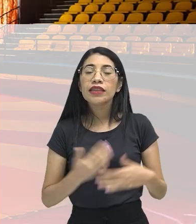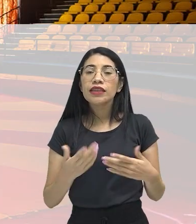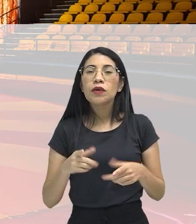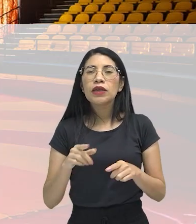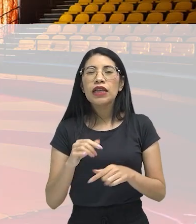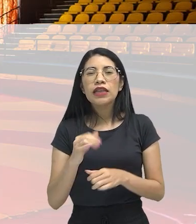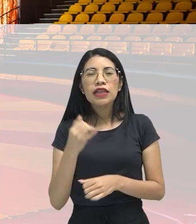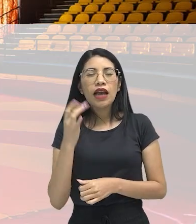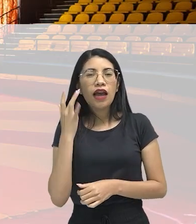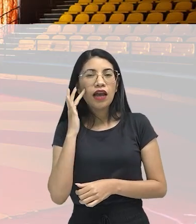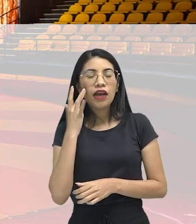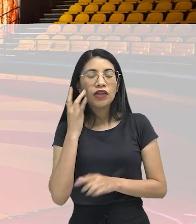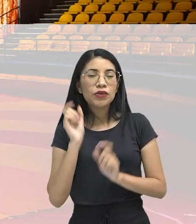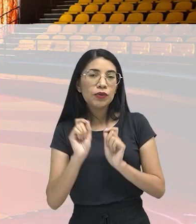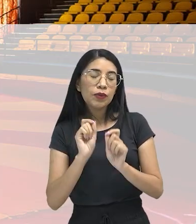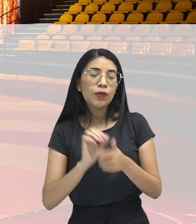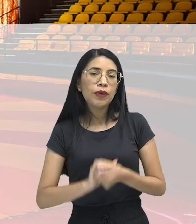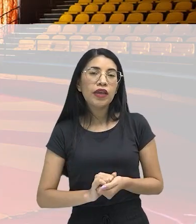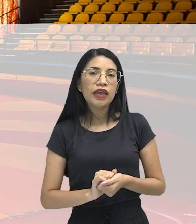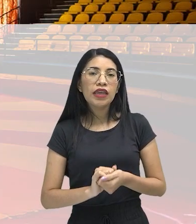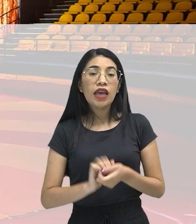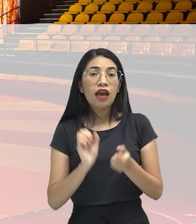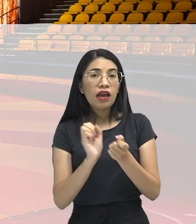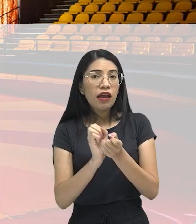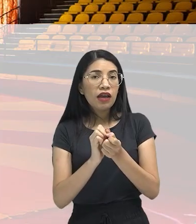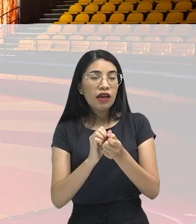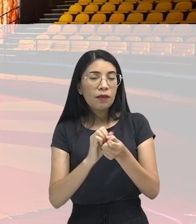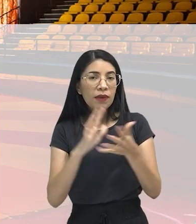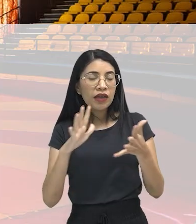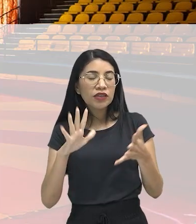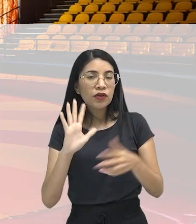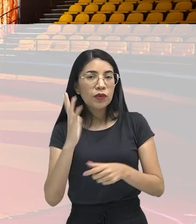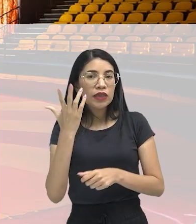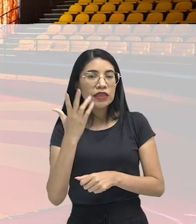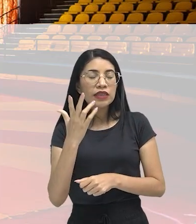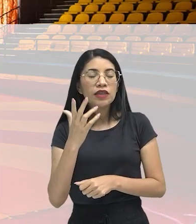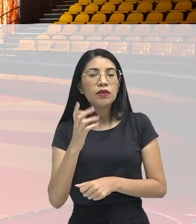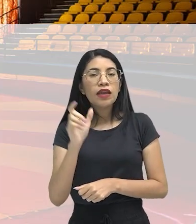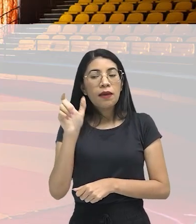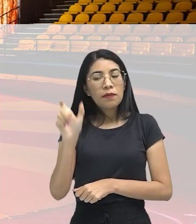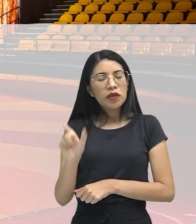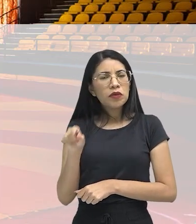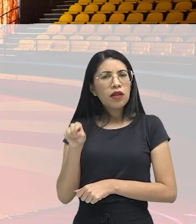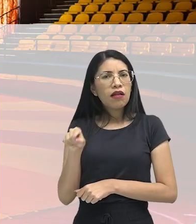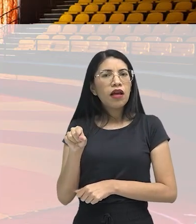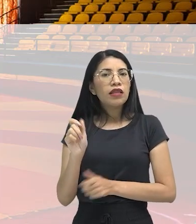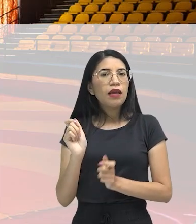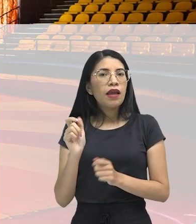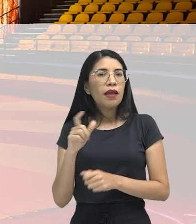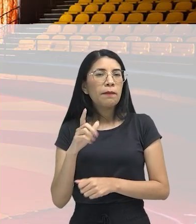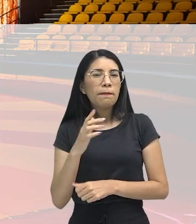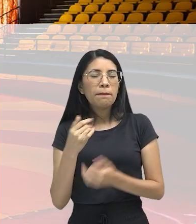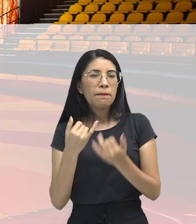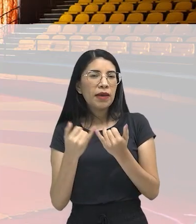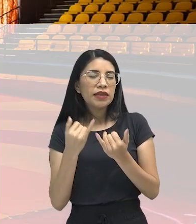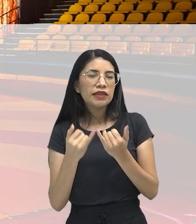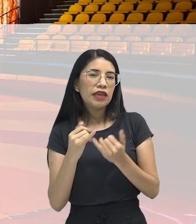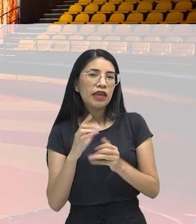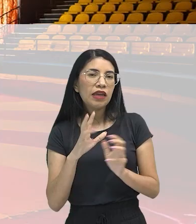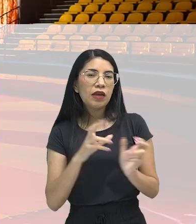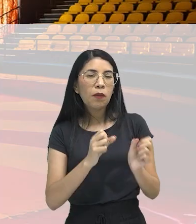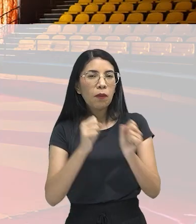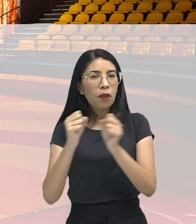a impressão que a gente tem é que algo aconteceu, como se esse mágico ele tivesse poderes